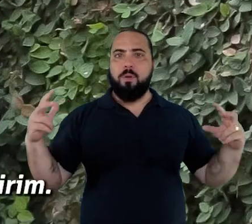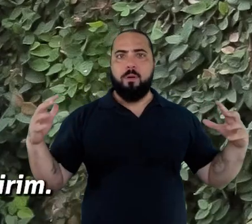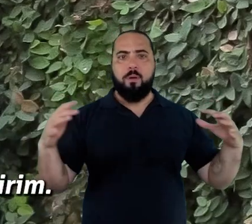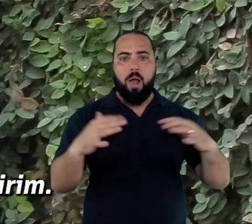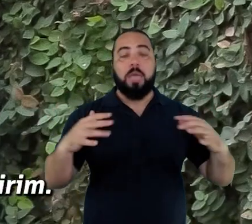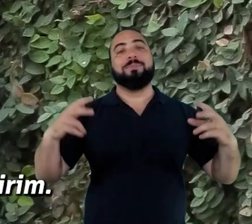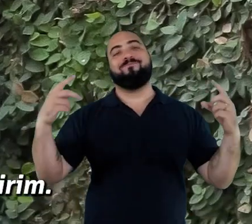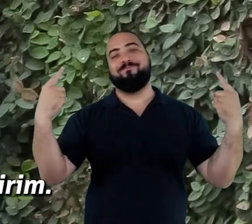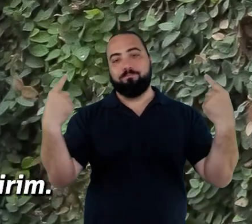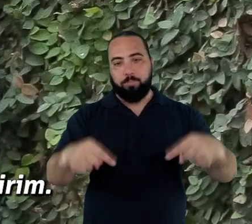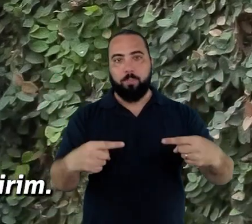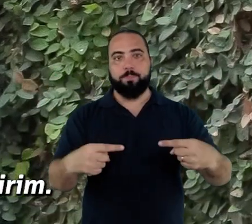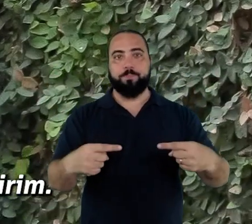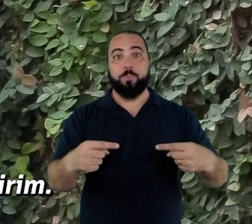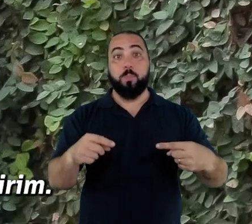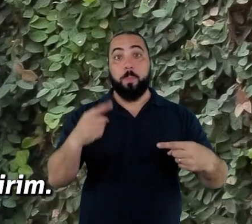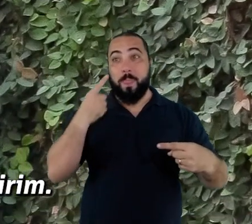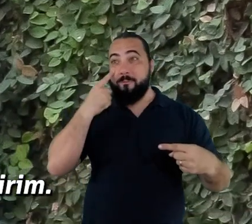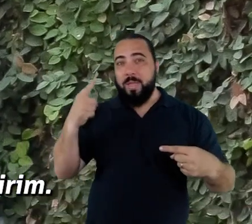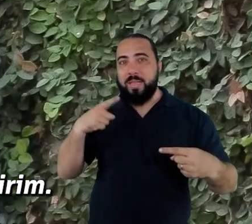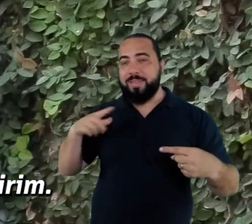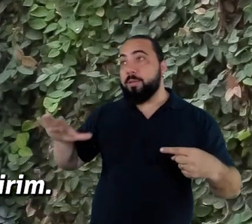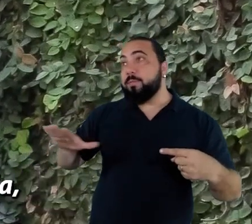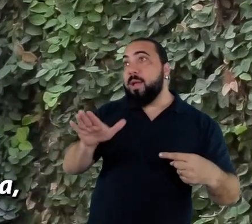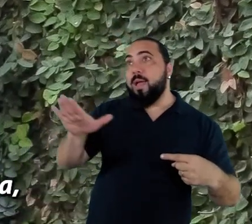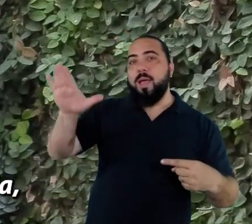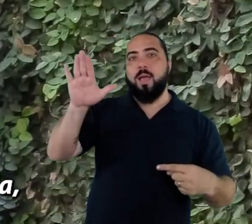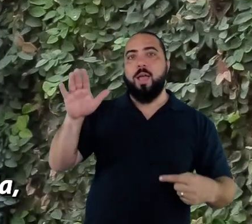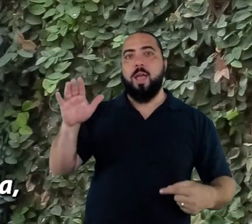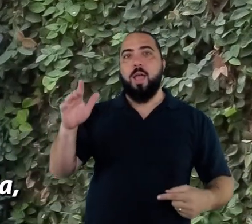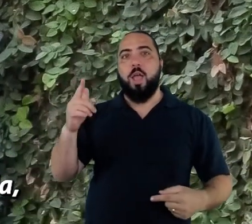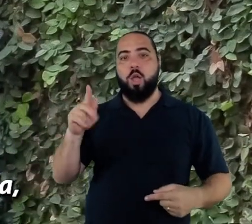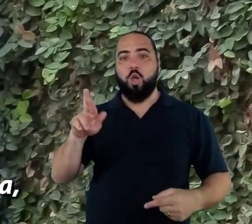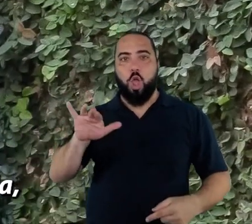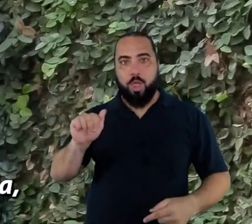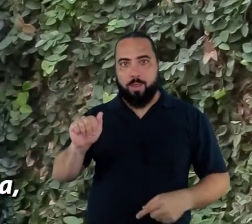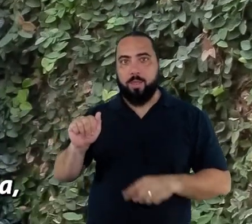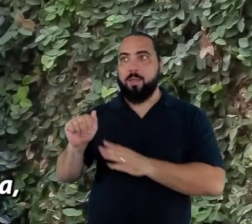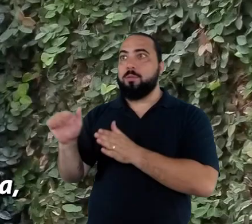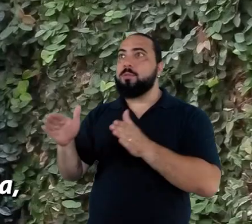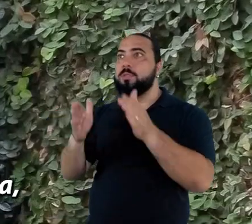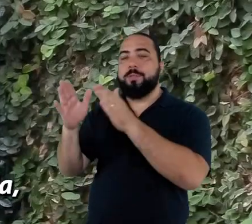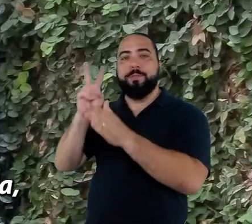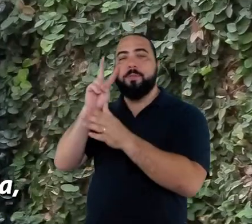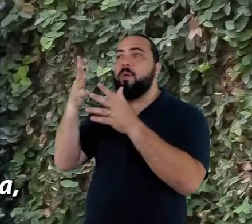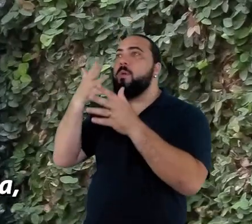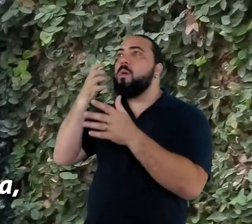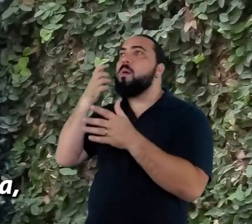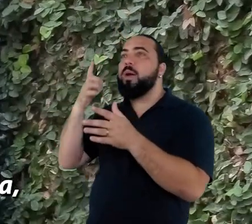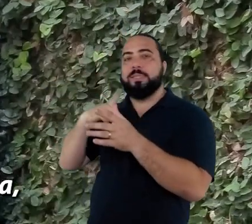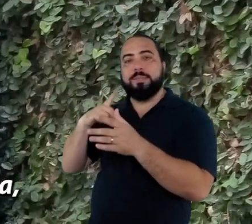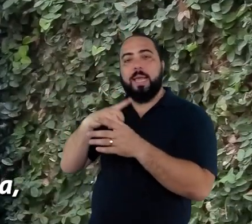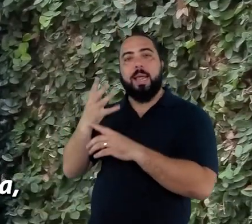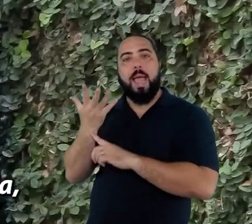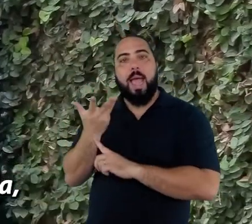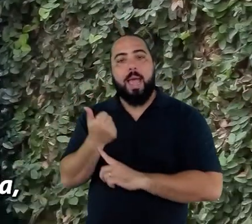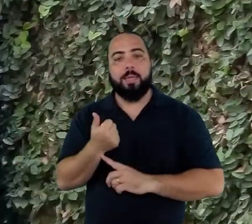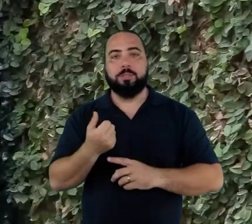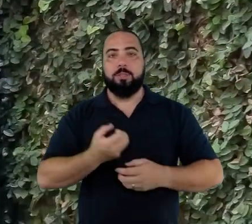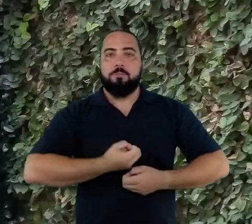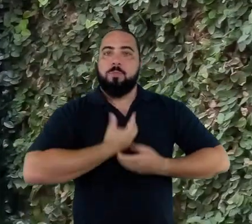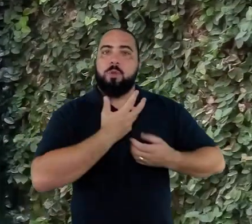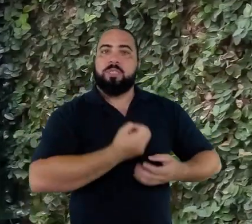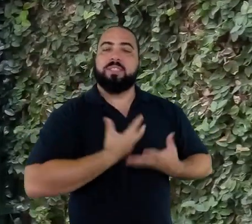Glória, vocês vão ter a experiência do território de Uruçumirim. A experiência conectada com a arte, com a